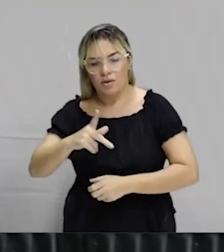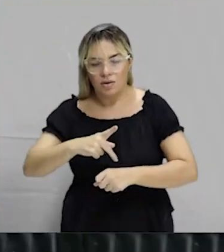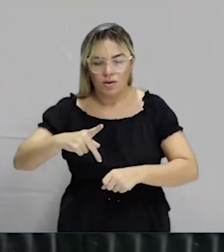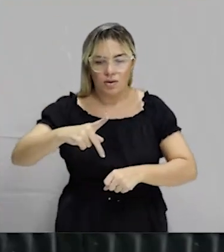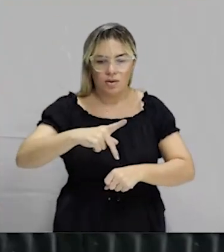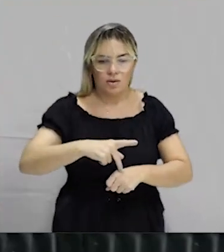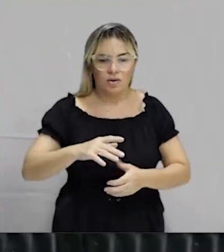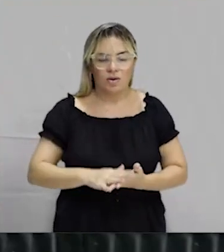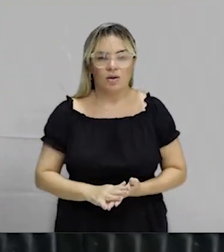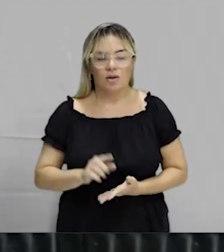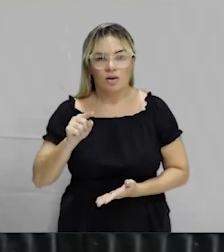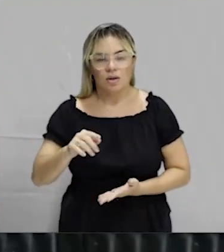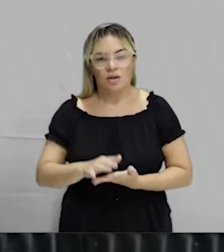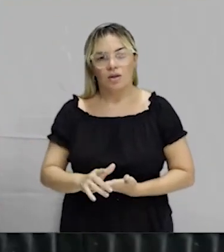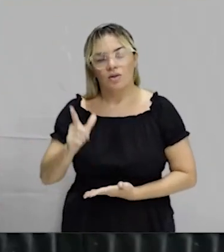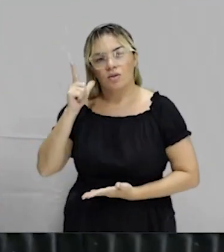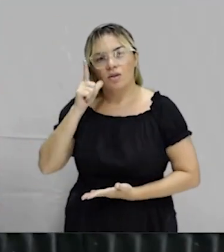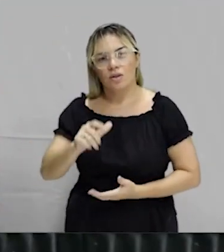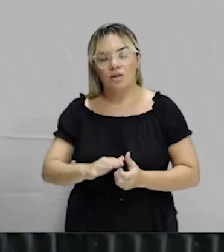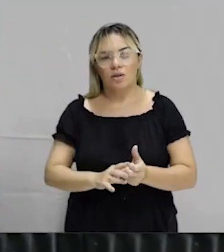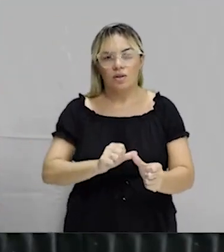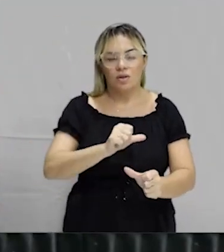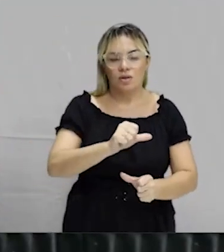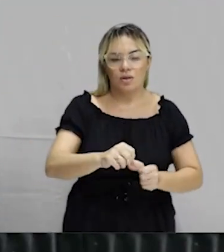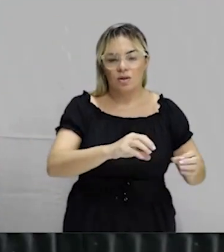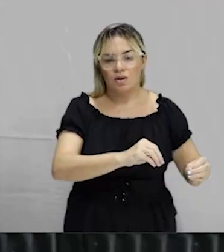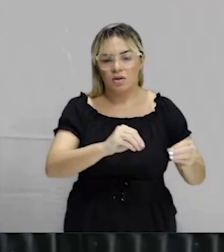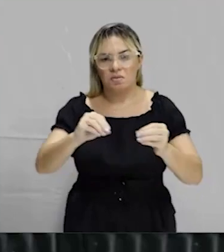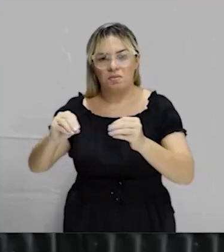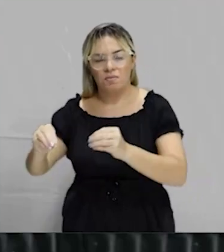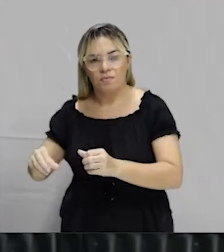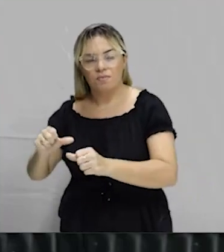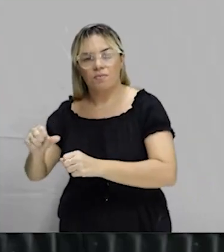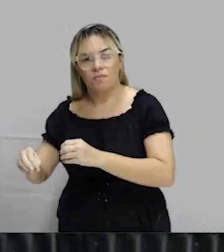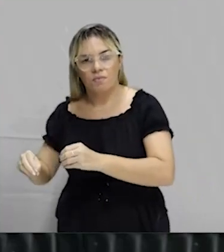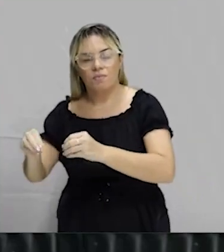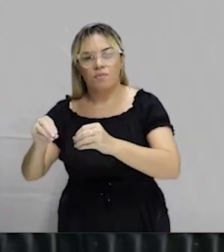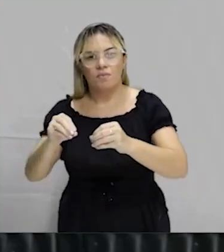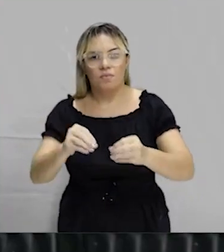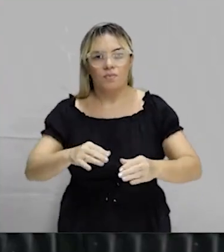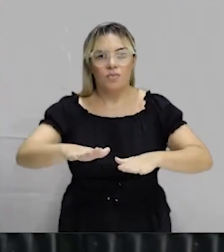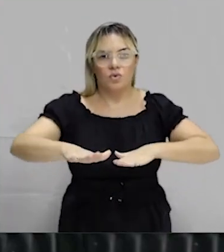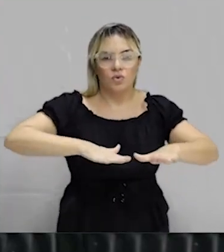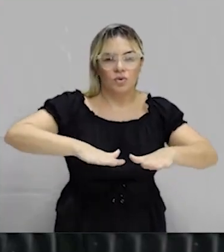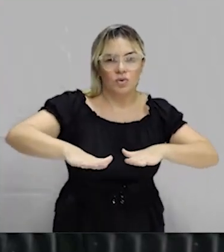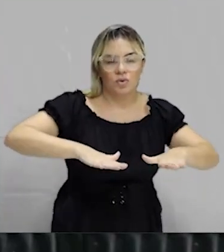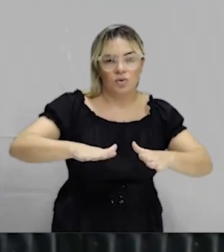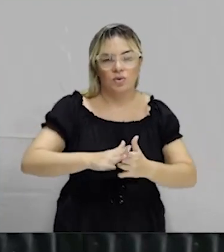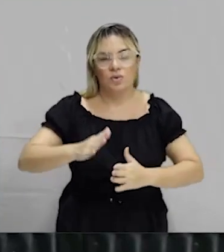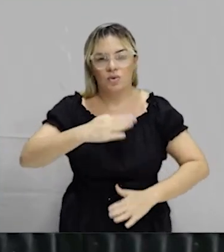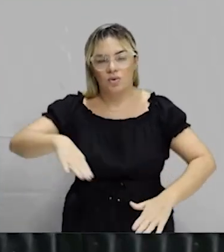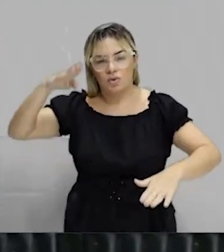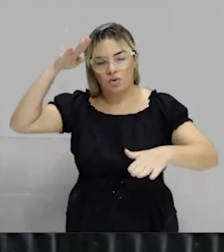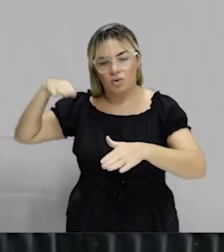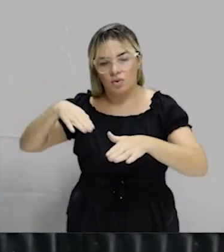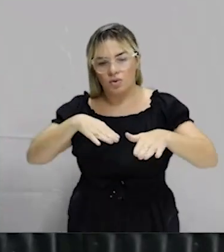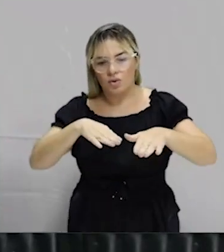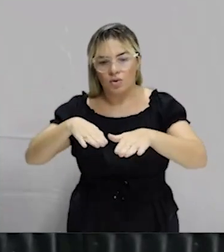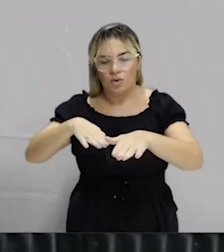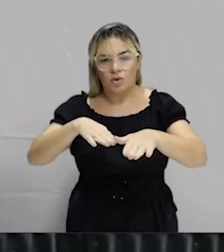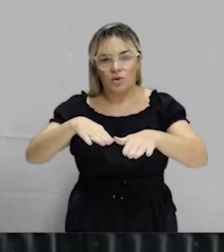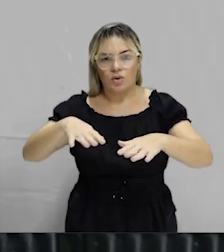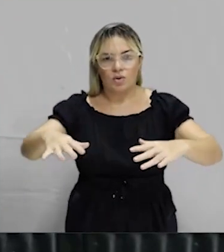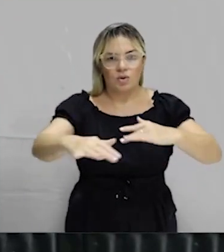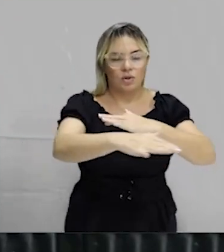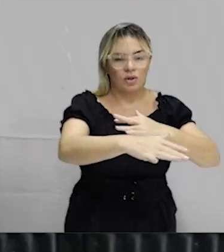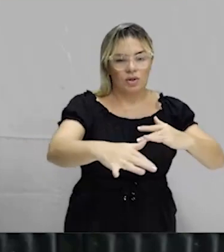um deslocamento das tropas desse império, certo, sobre as províncias